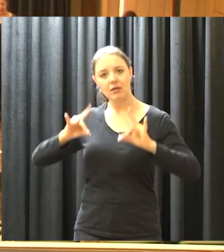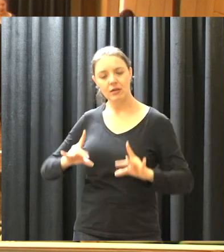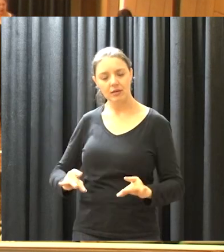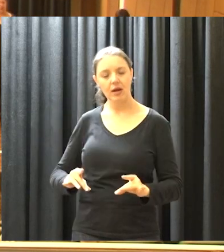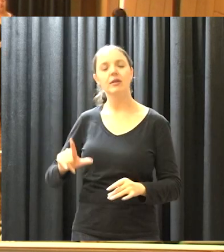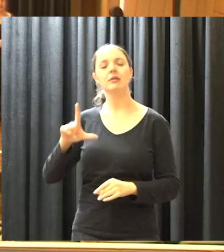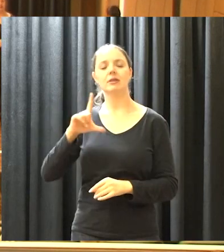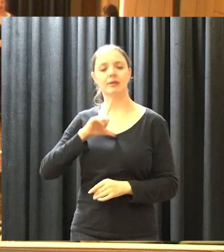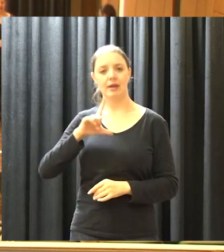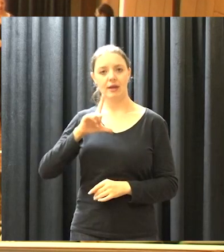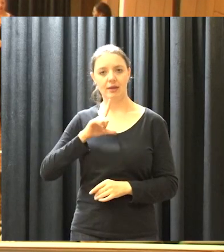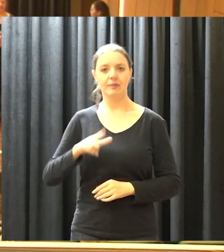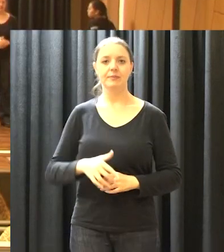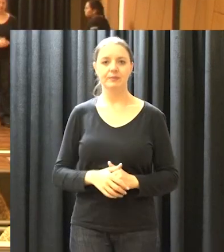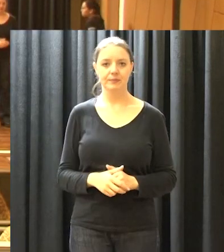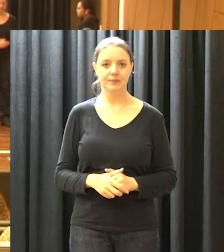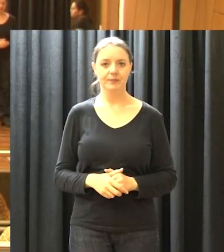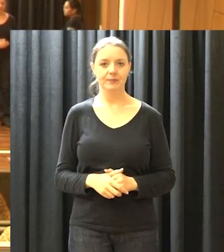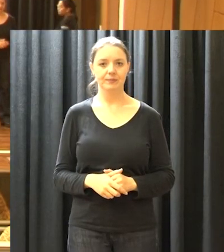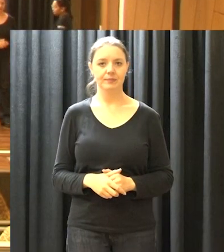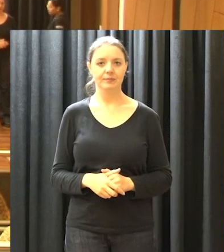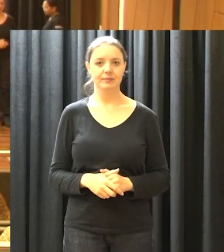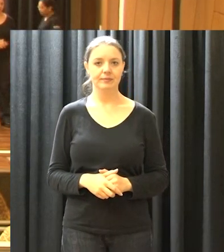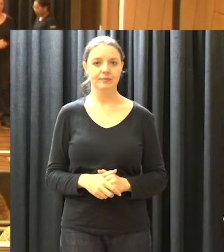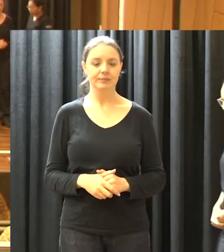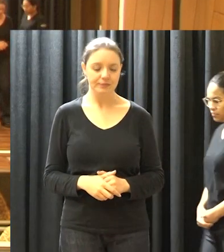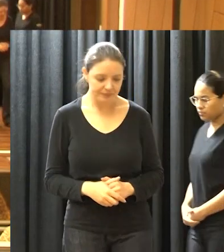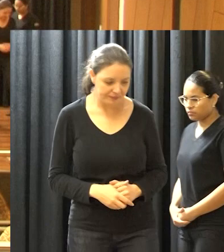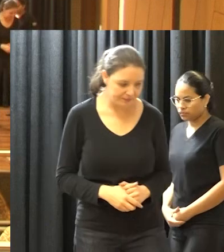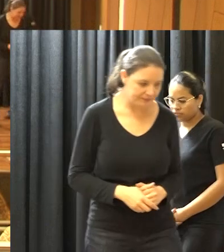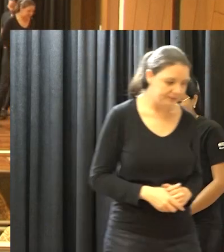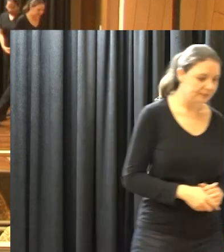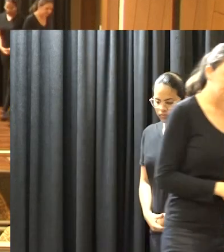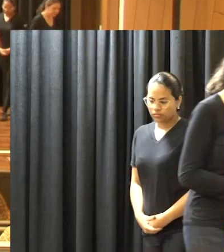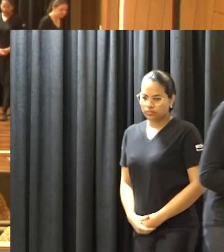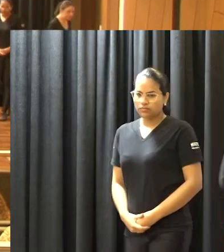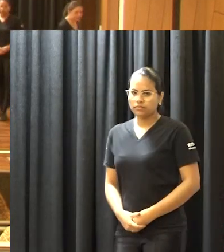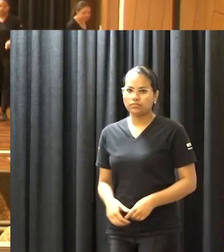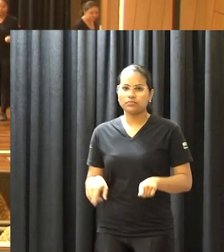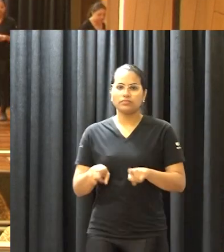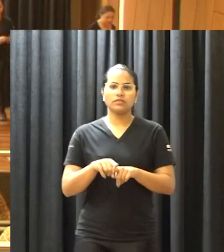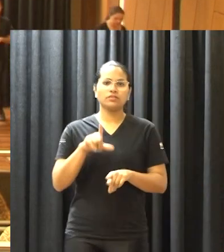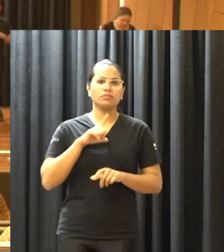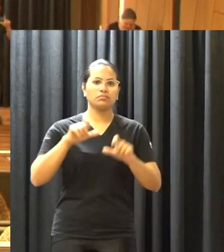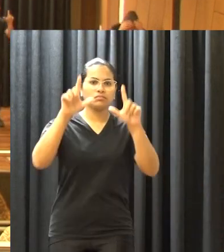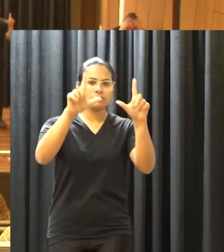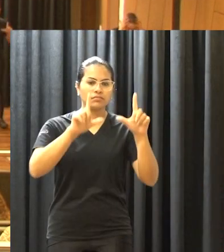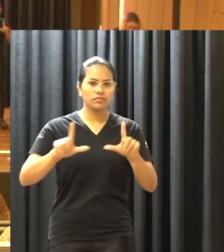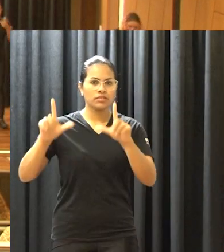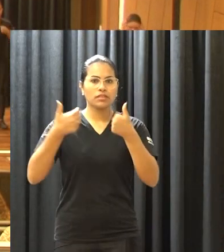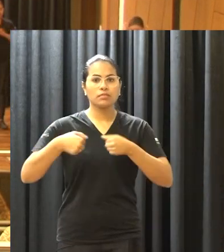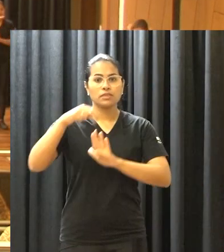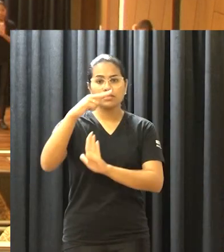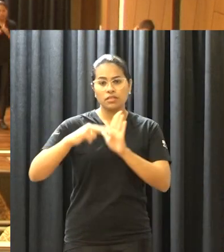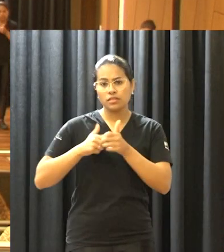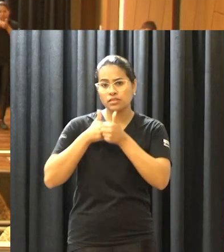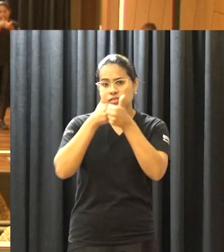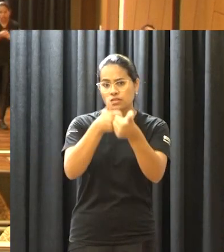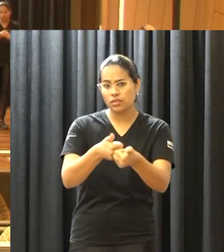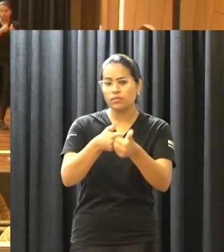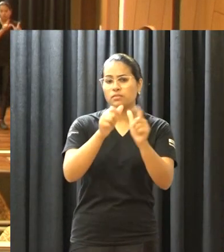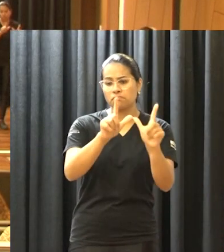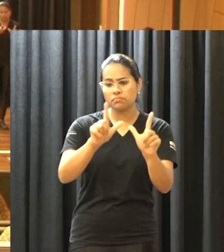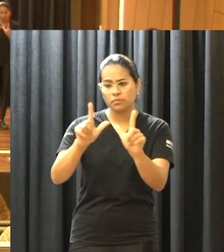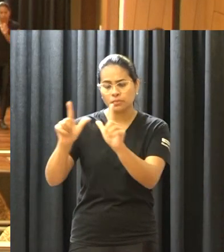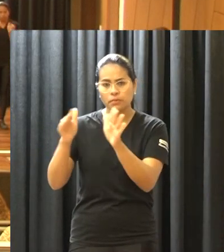como os quadros de diálogo, os textos vão aparecer enquadrados, que devem ser lidos numa certa sequência. E